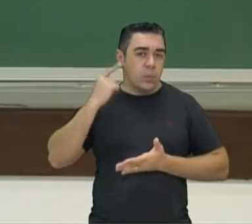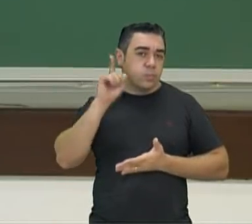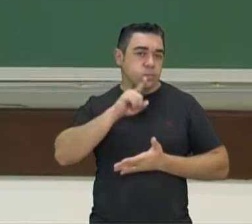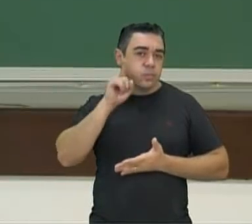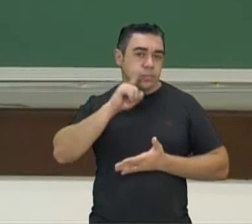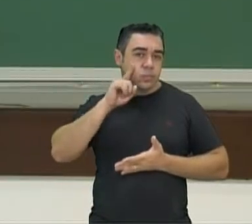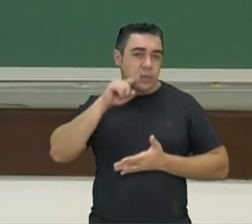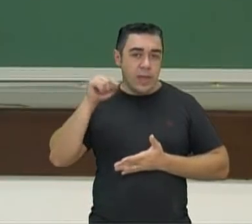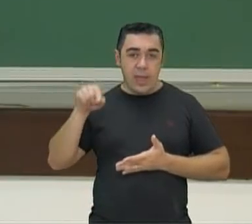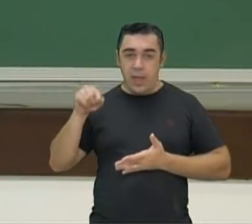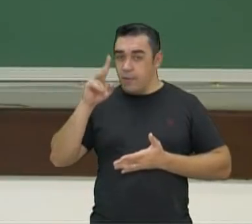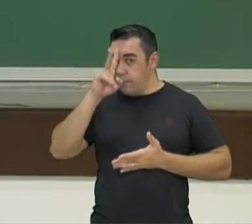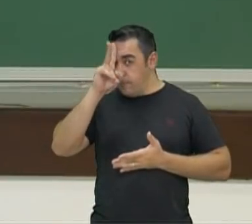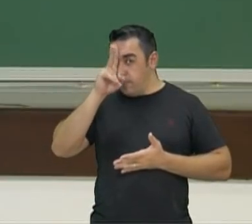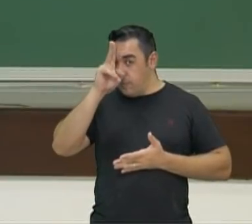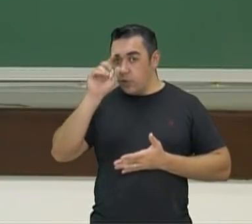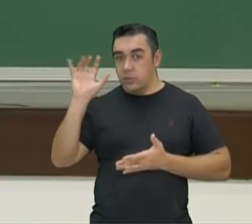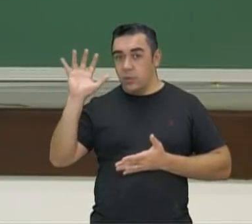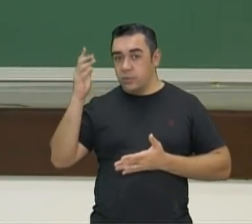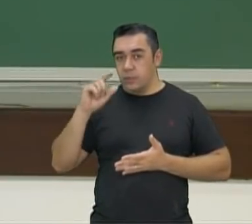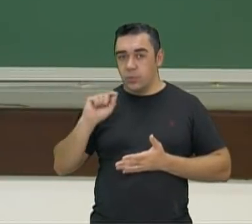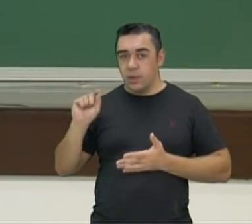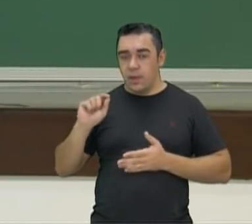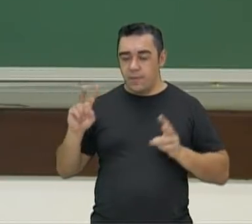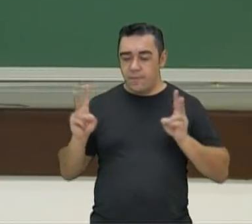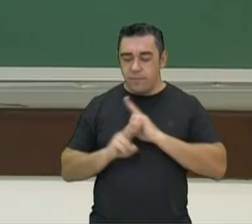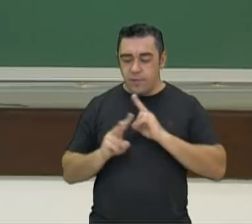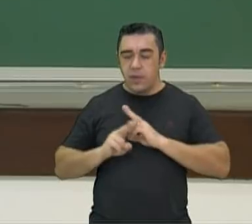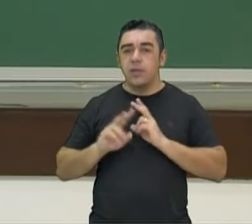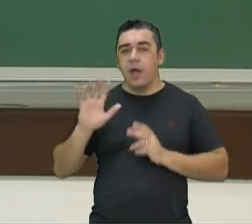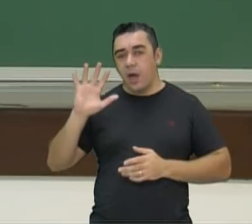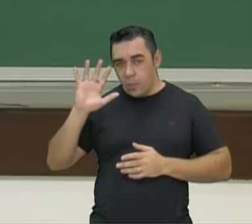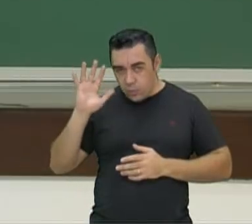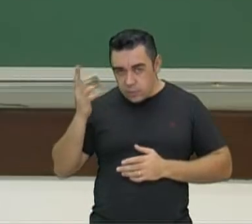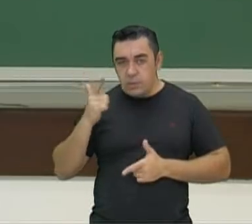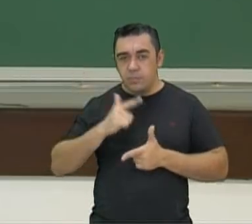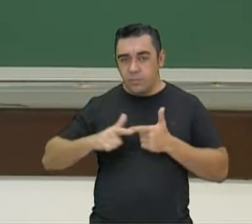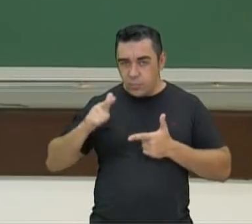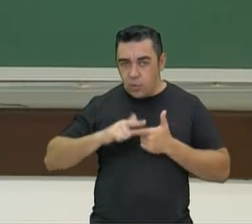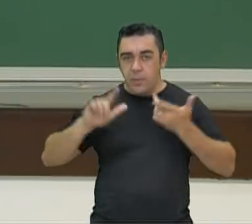indústrias potencializam, na verdade, os problemas climáticos